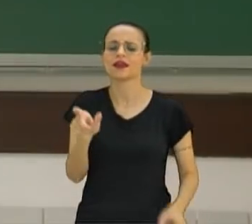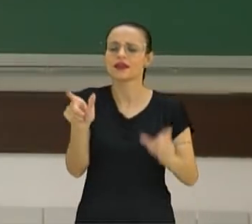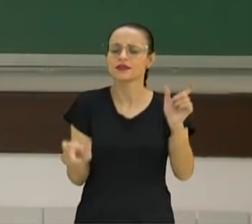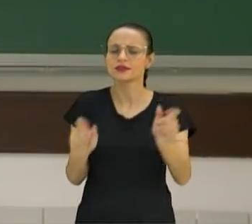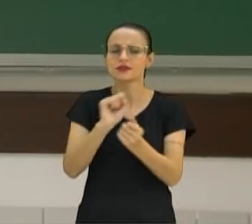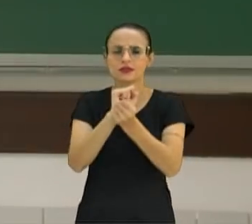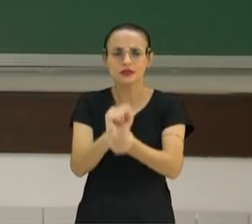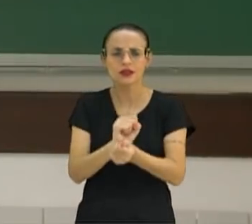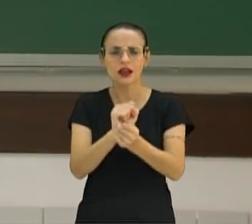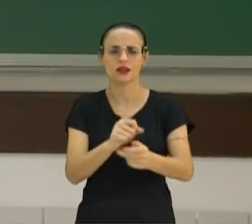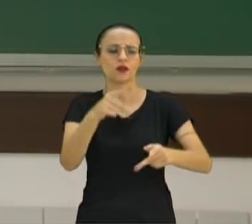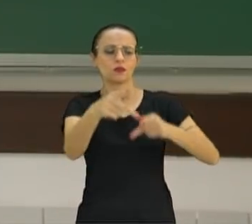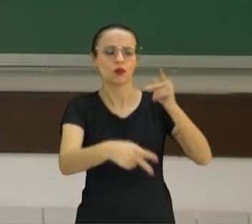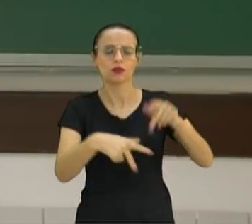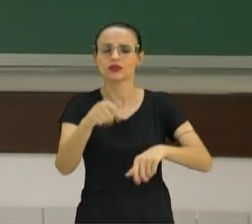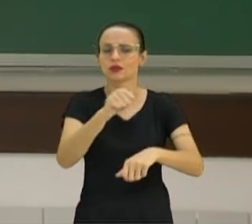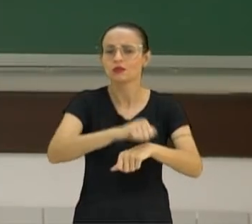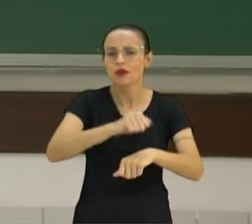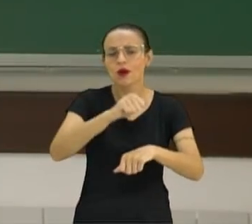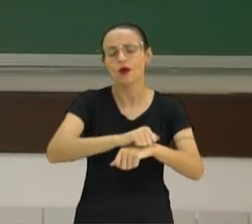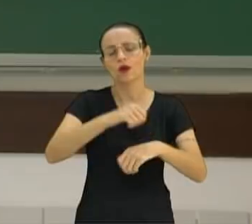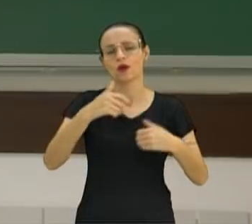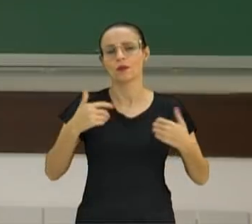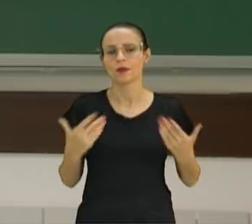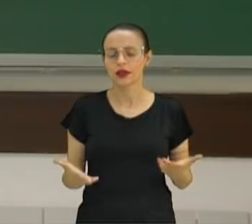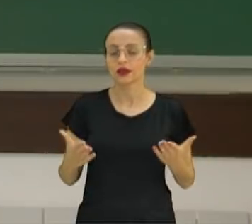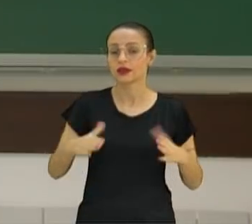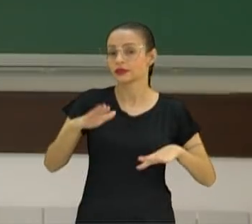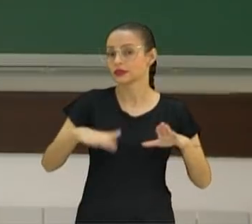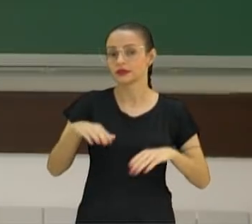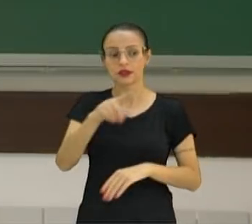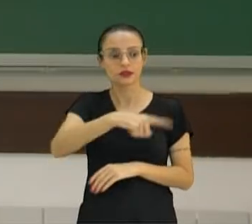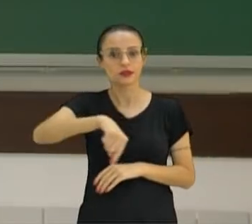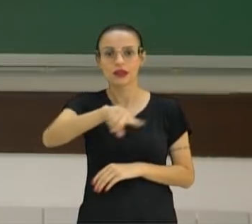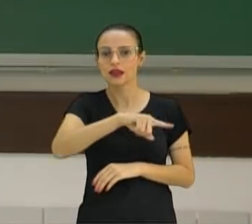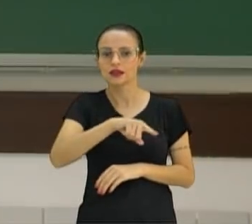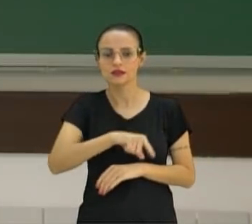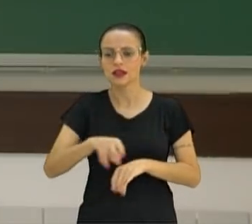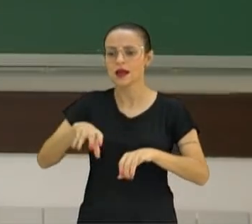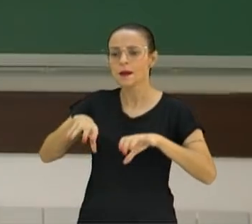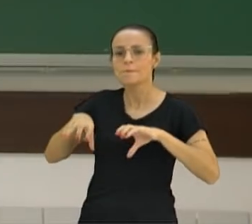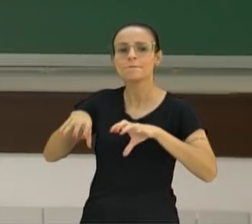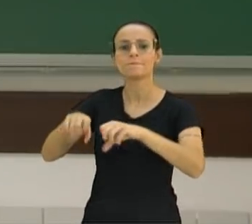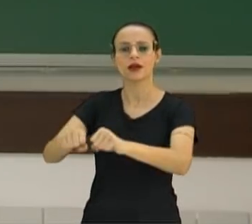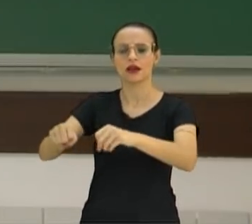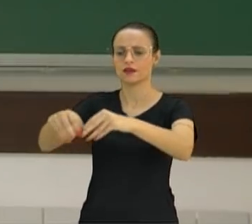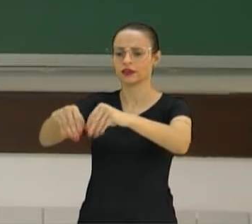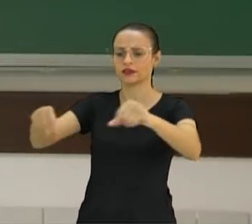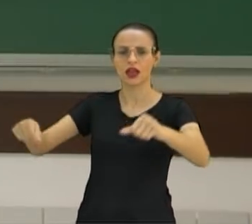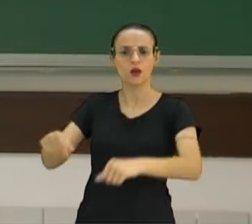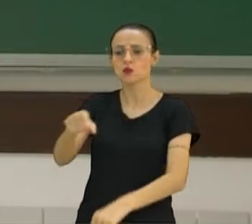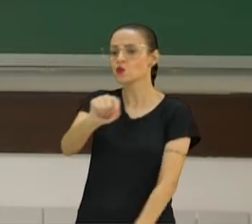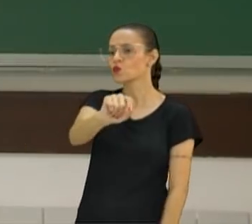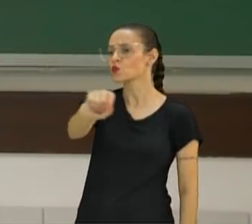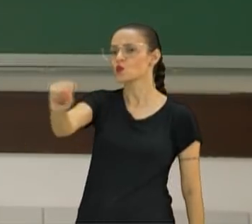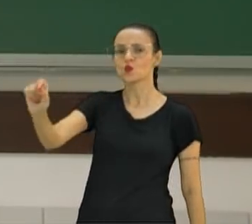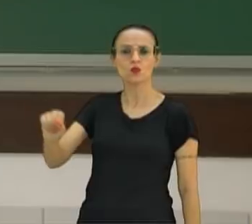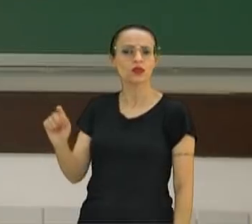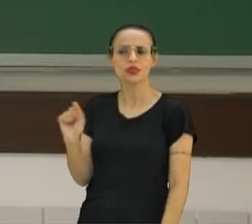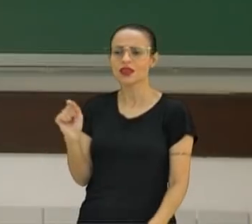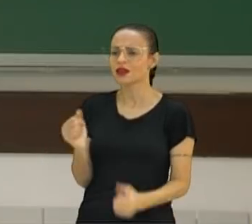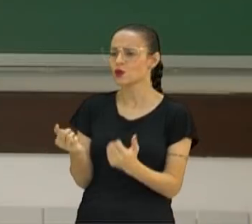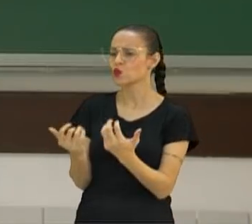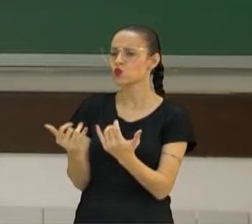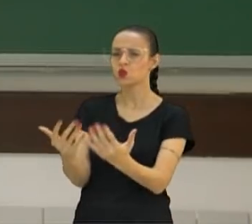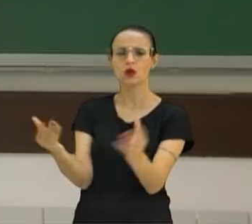a população mais pobre da sociedade, muitas vezes eles tomavam posse da terra. Eram terras que não eram cultivadas por